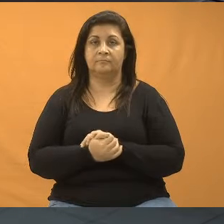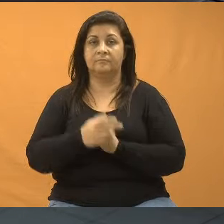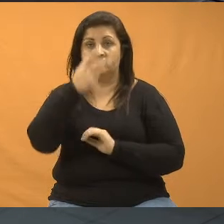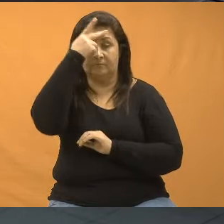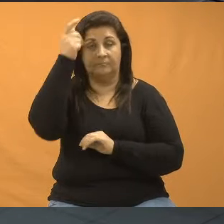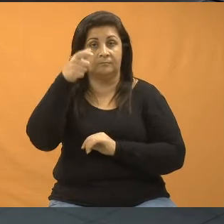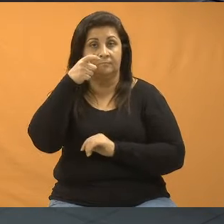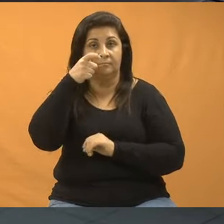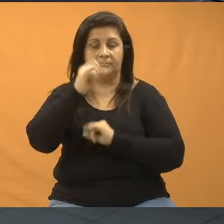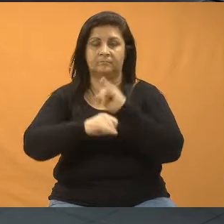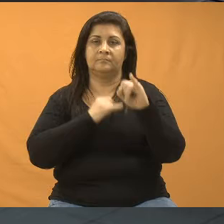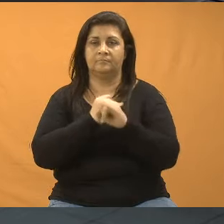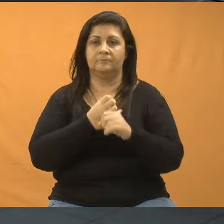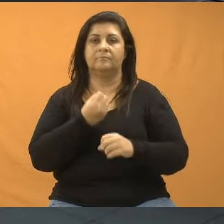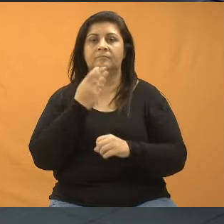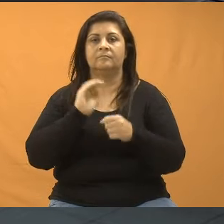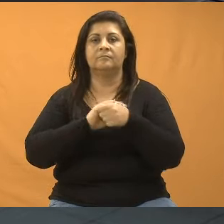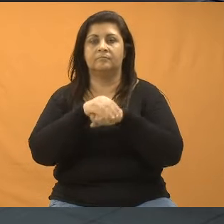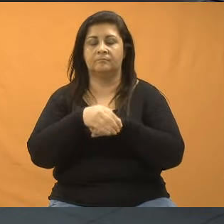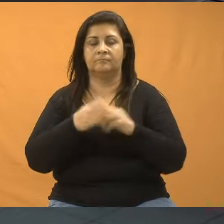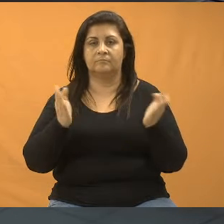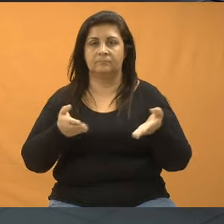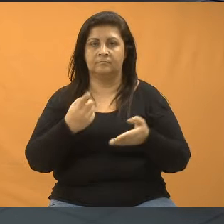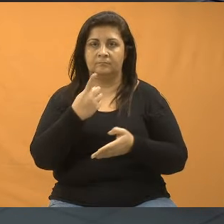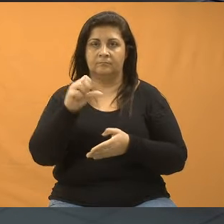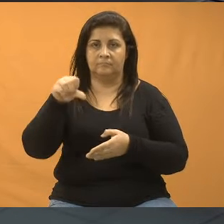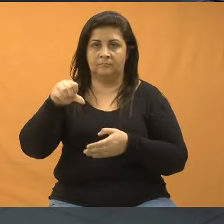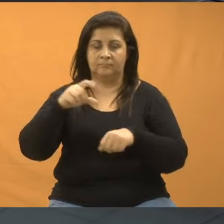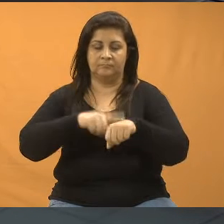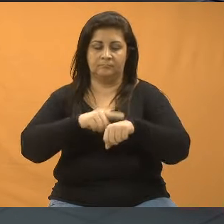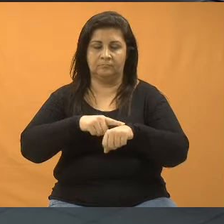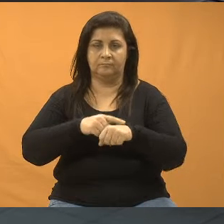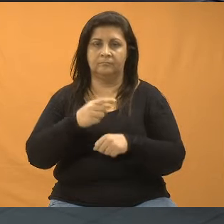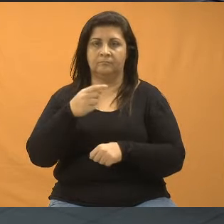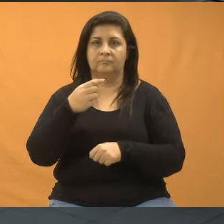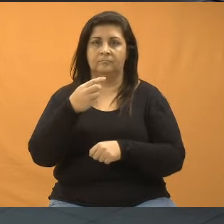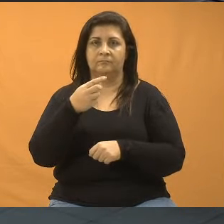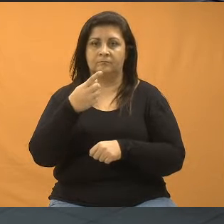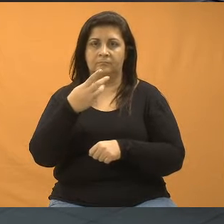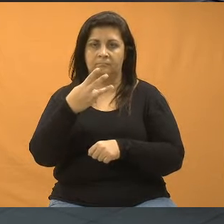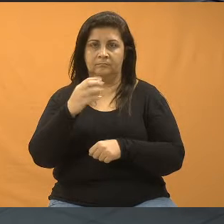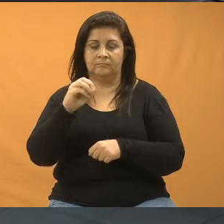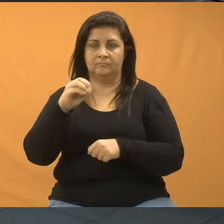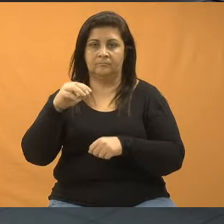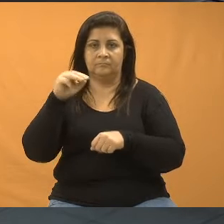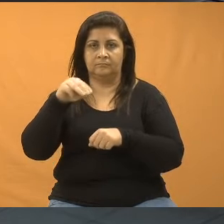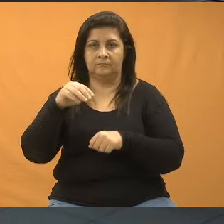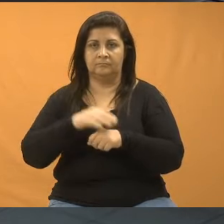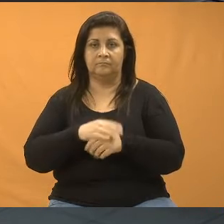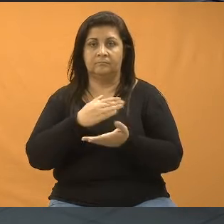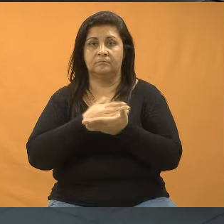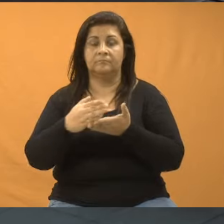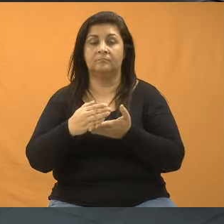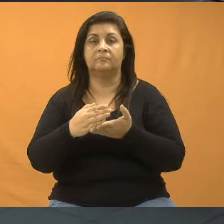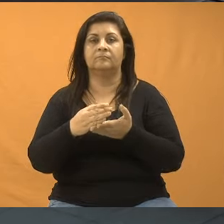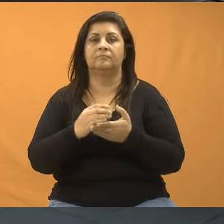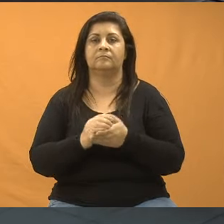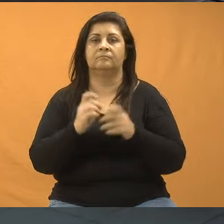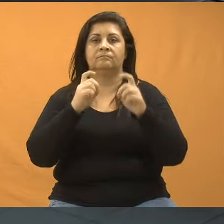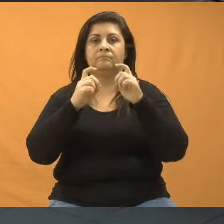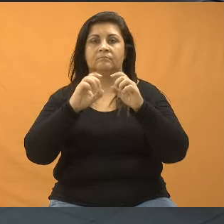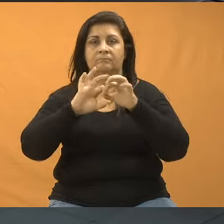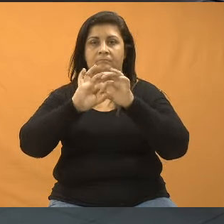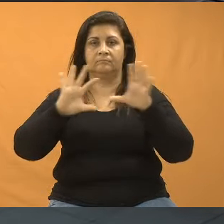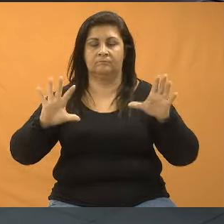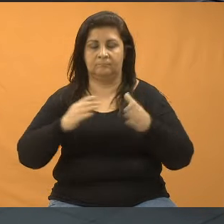Internautas, boa noite. Agora são 19 horas e 30 minutos, declaro aberta a presente audiência pública destinada à discussão do fim